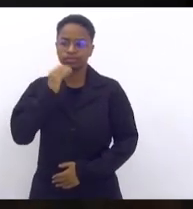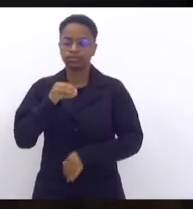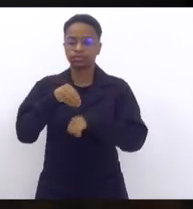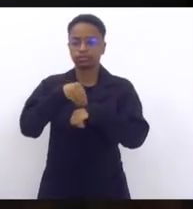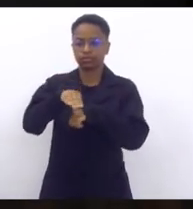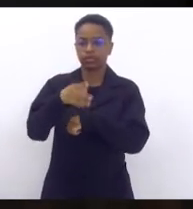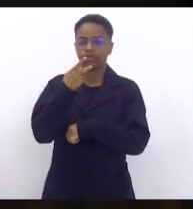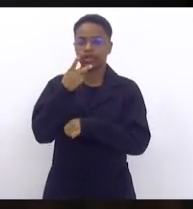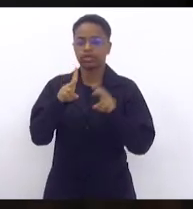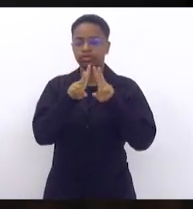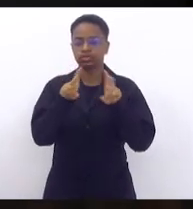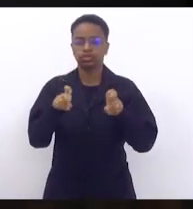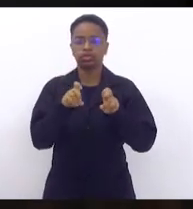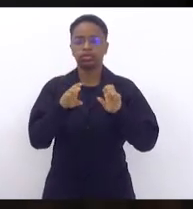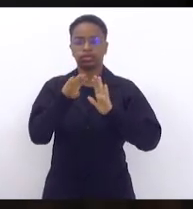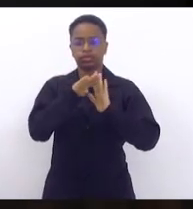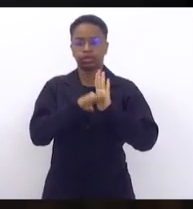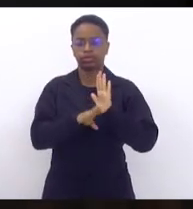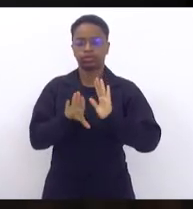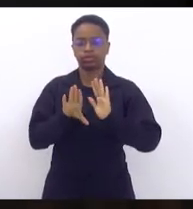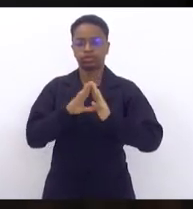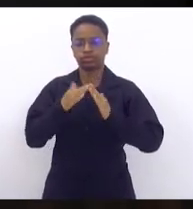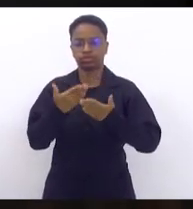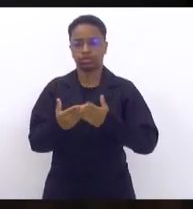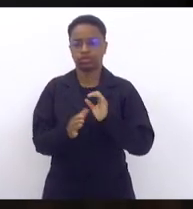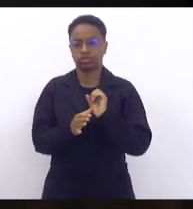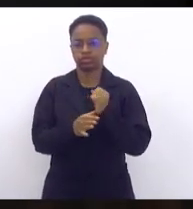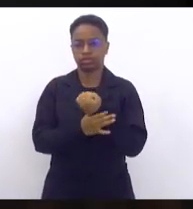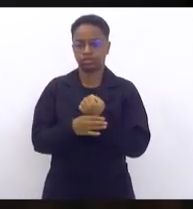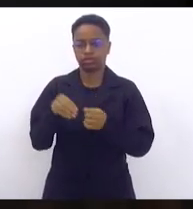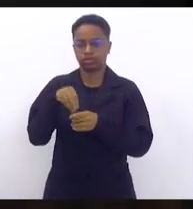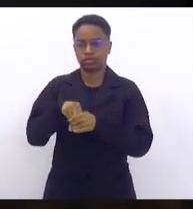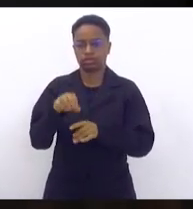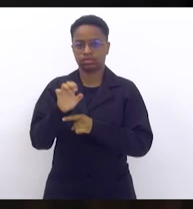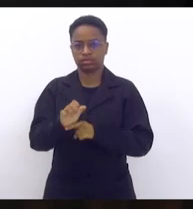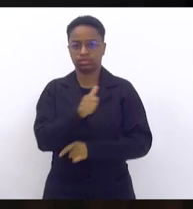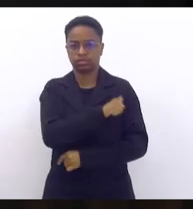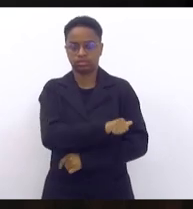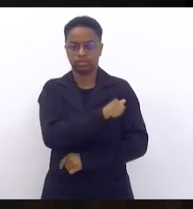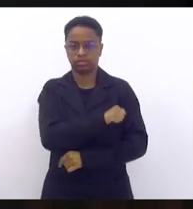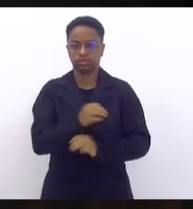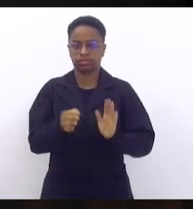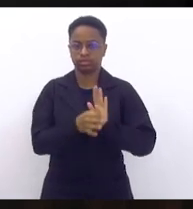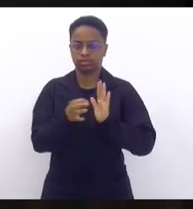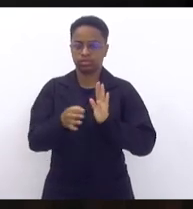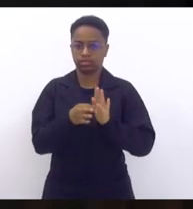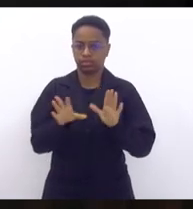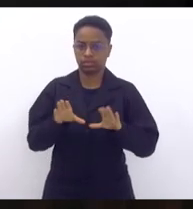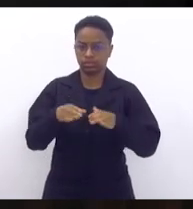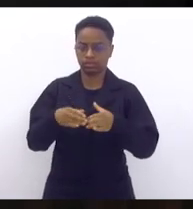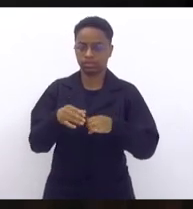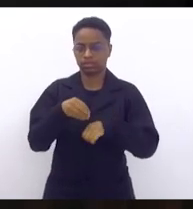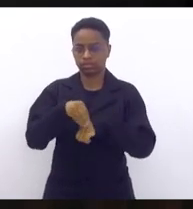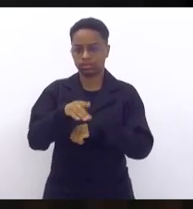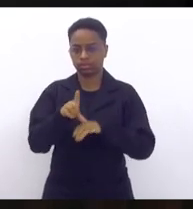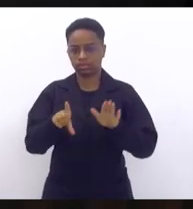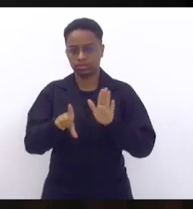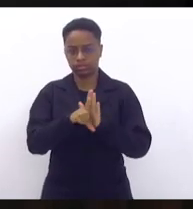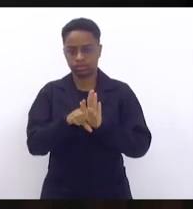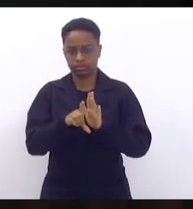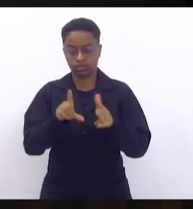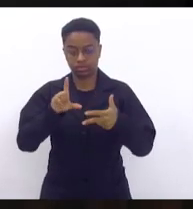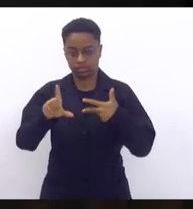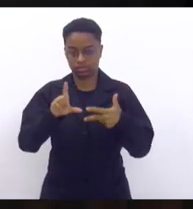do programa Escola Seguro no âmbito do Estado do Rio de Janeiro. Parecer da Comissão de Indicações Legislativas,